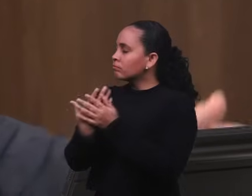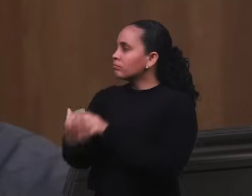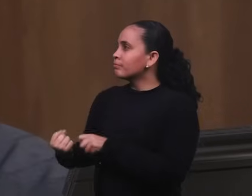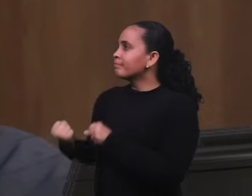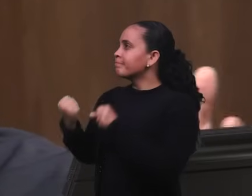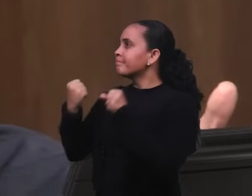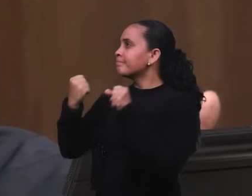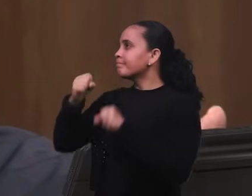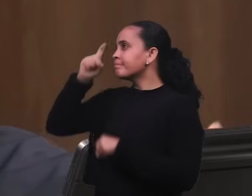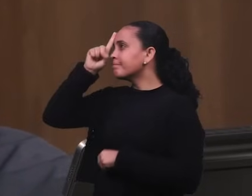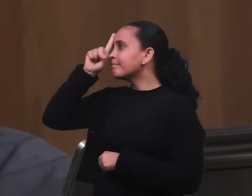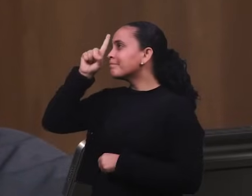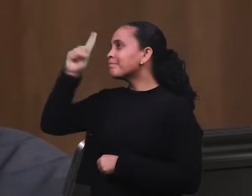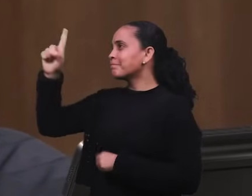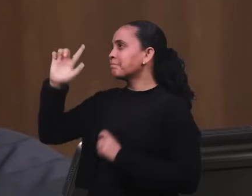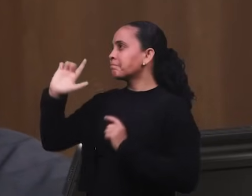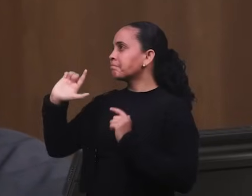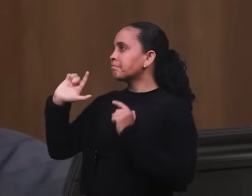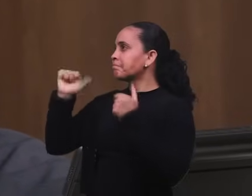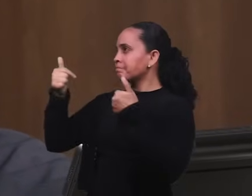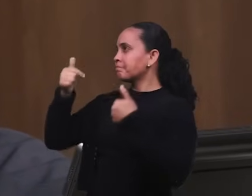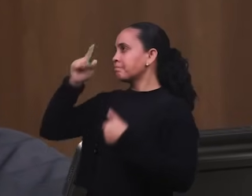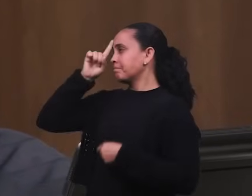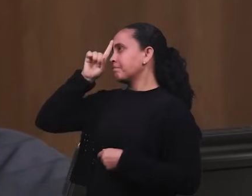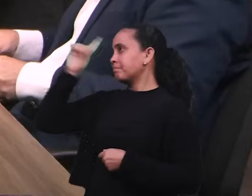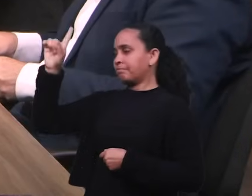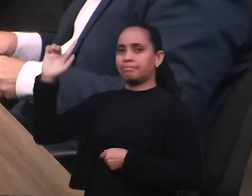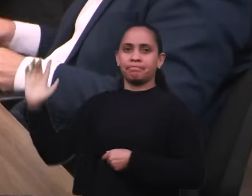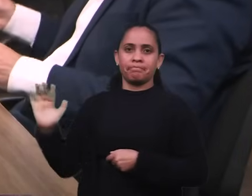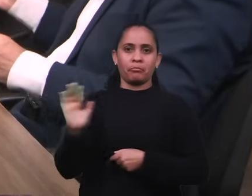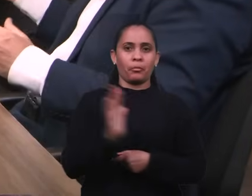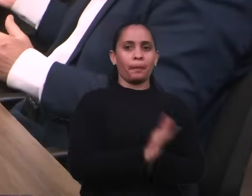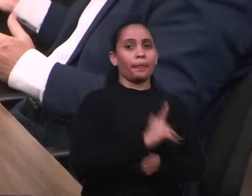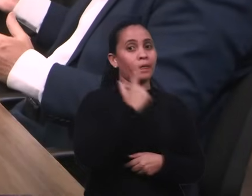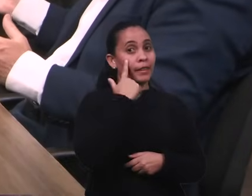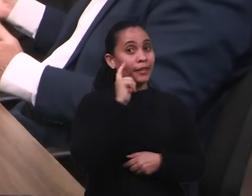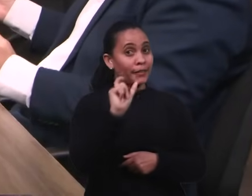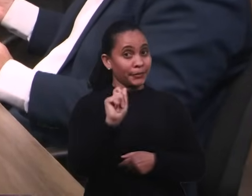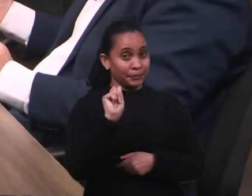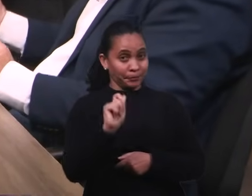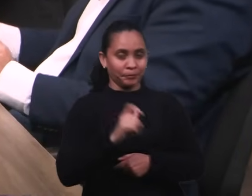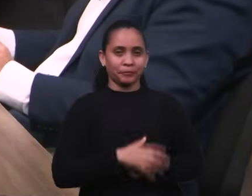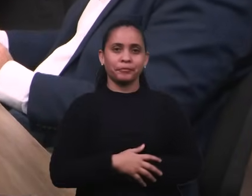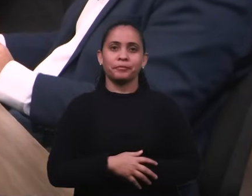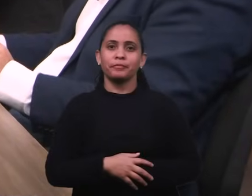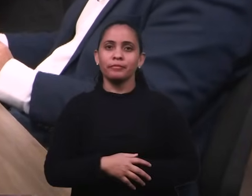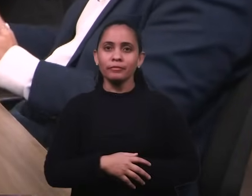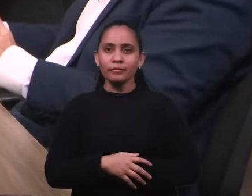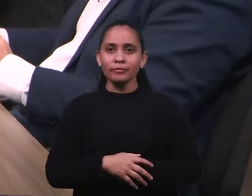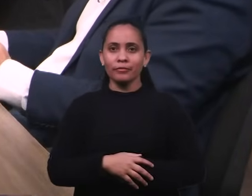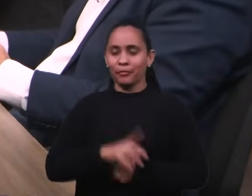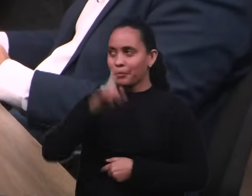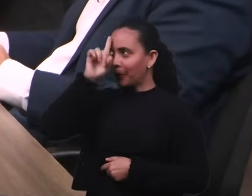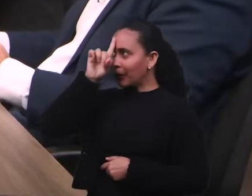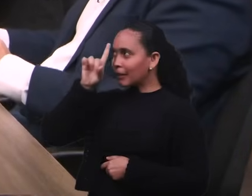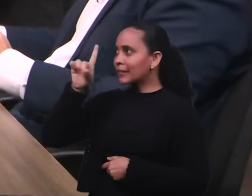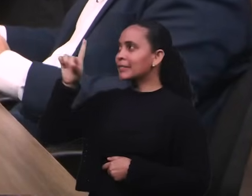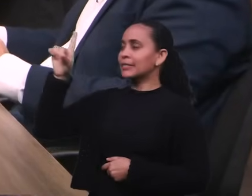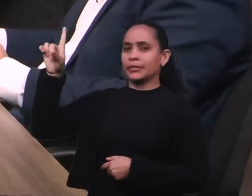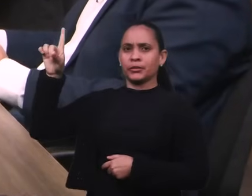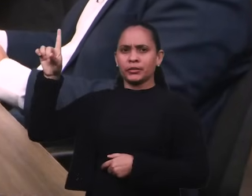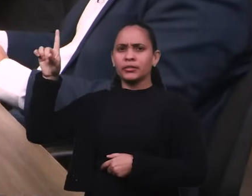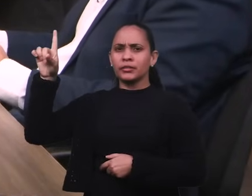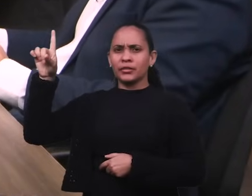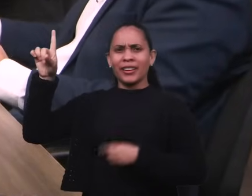Na ação de Deus, na onisciência de Deus. Glória É a Deus. interessante que essa onisciência, né, de Deus, ela é perfeita, ela